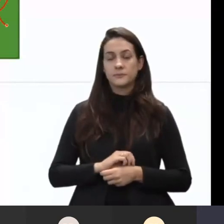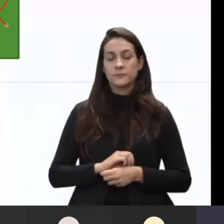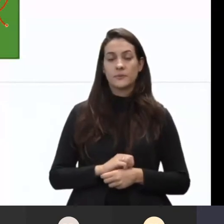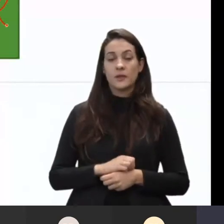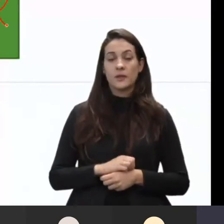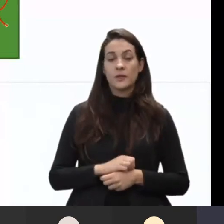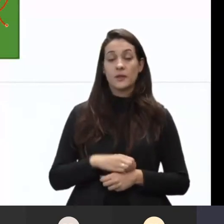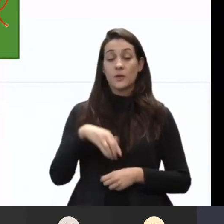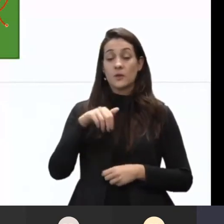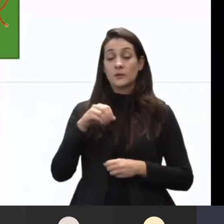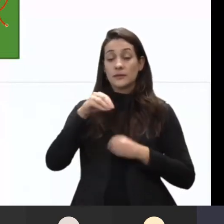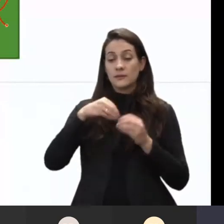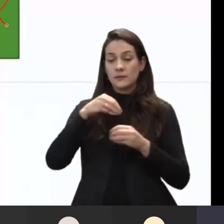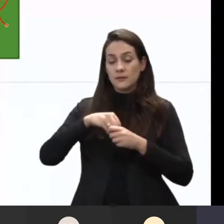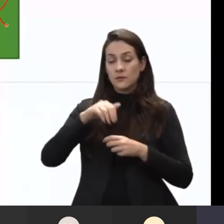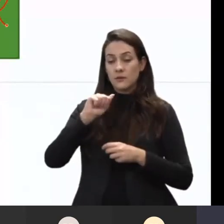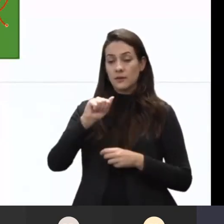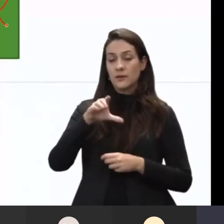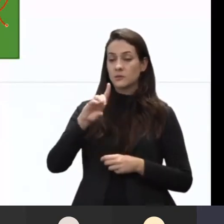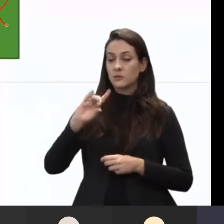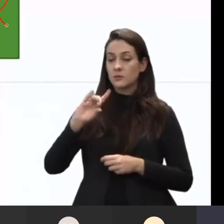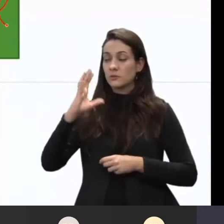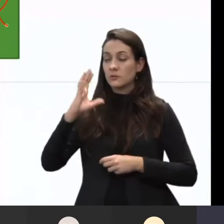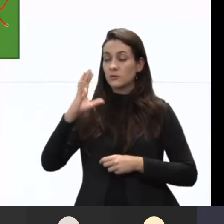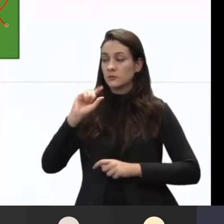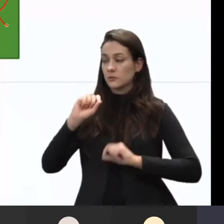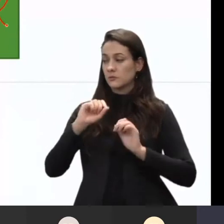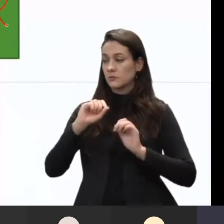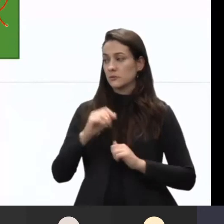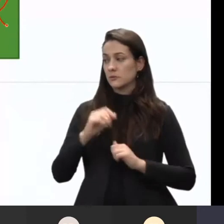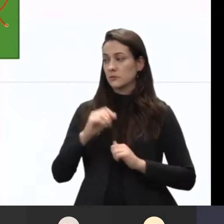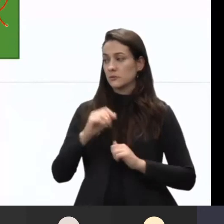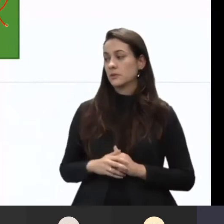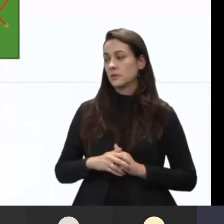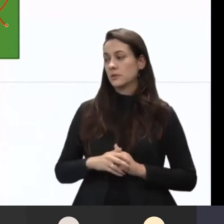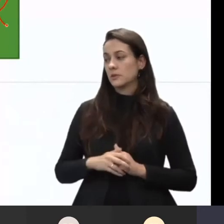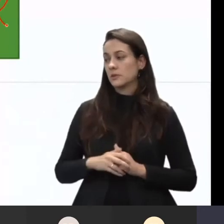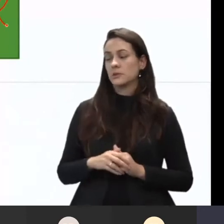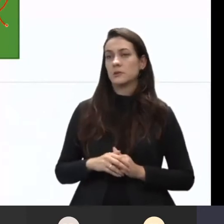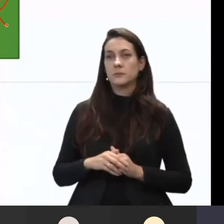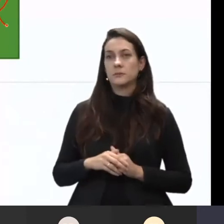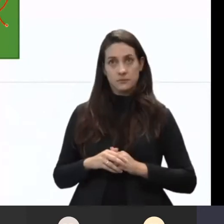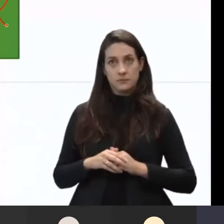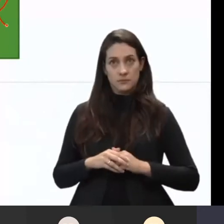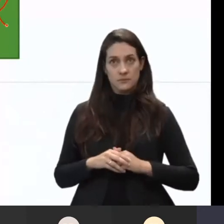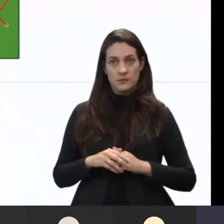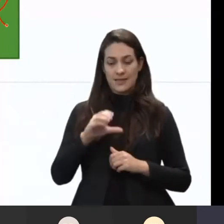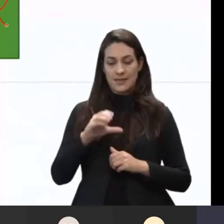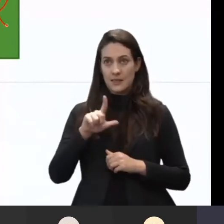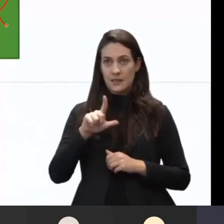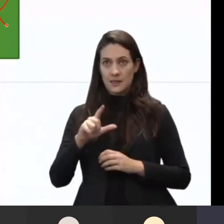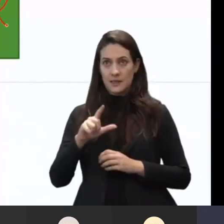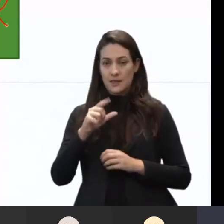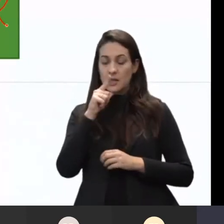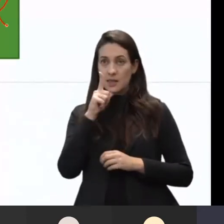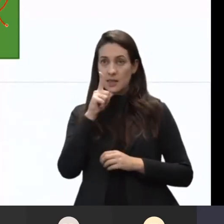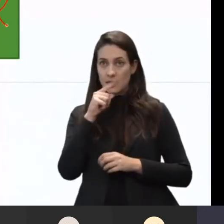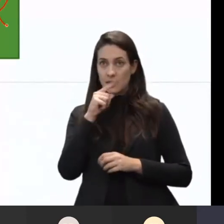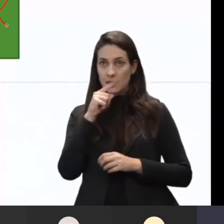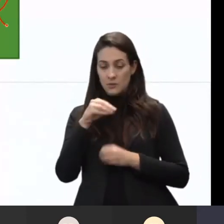E esse ácido hipocloroso, ele vai se formar ativo quando o cloro se liga à